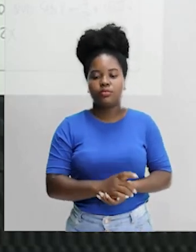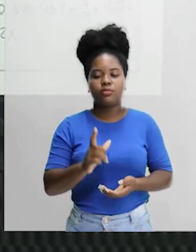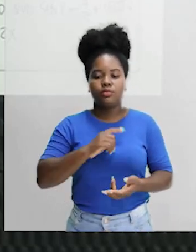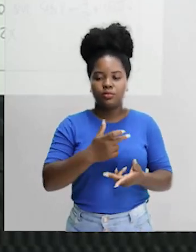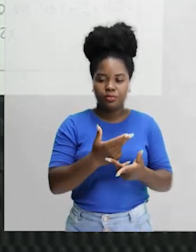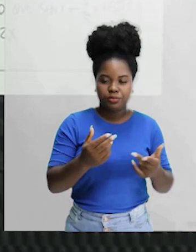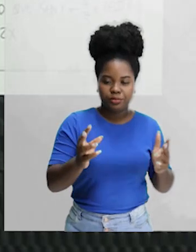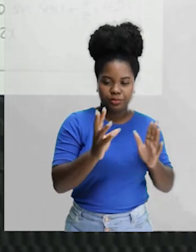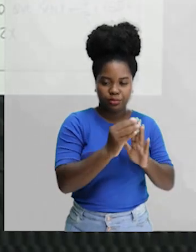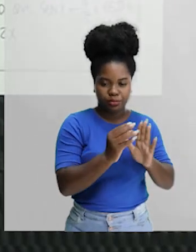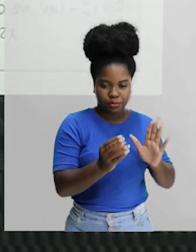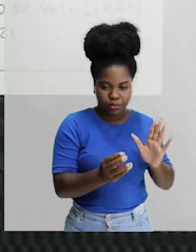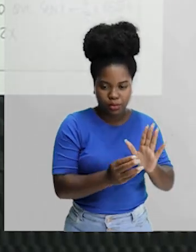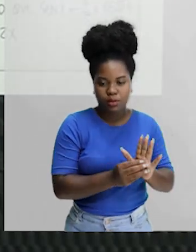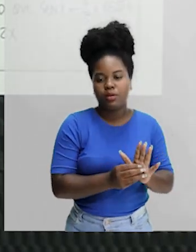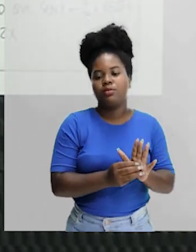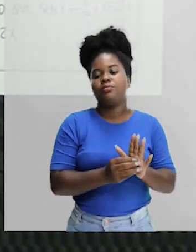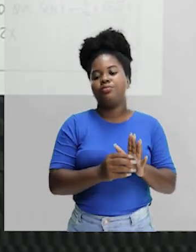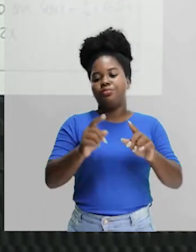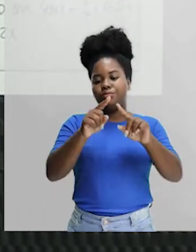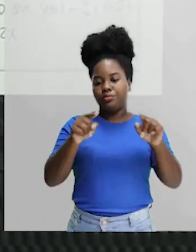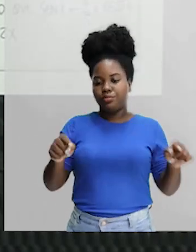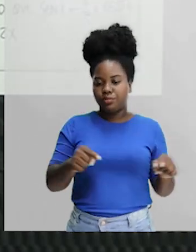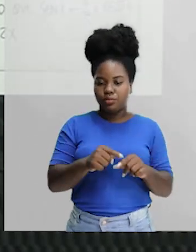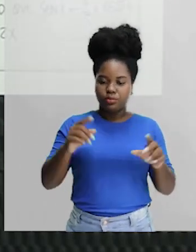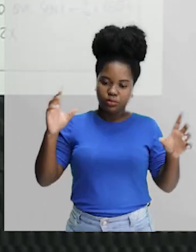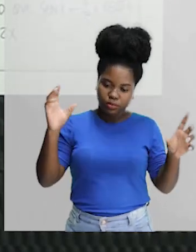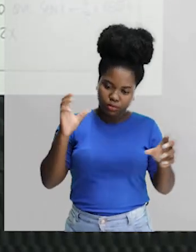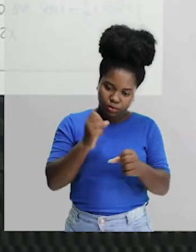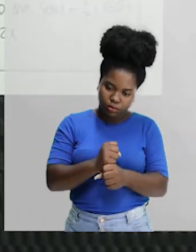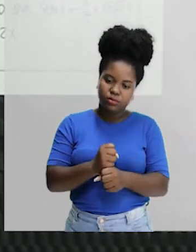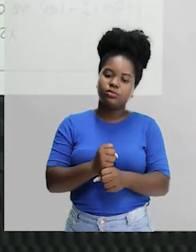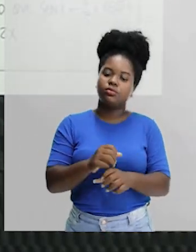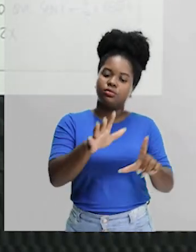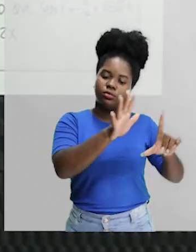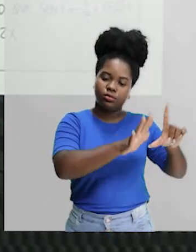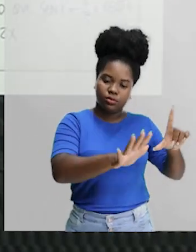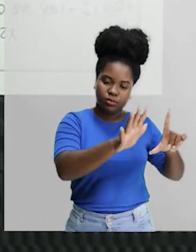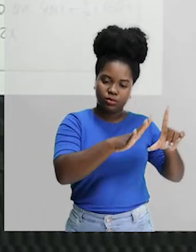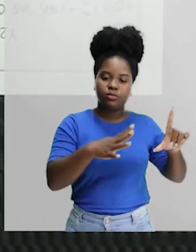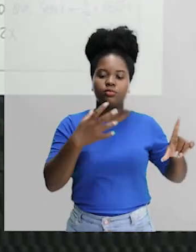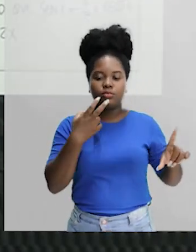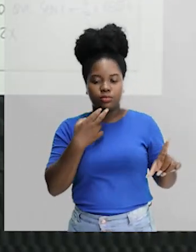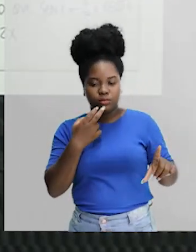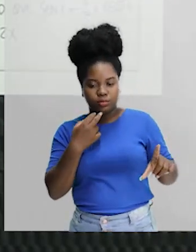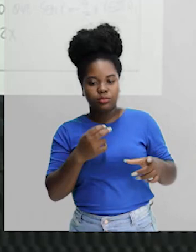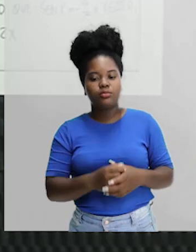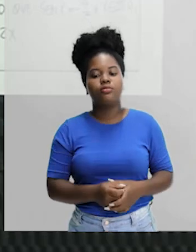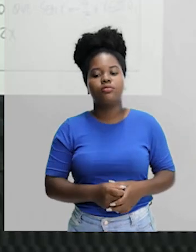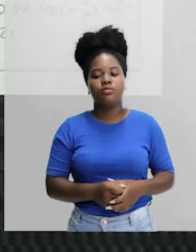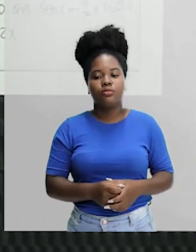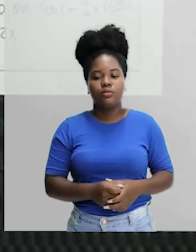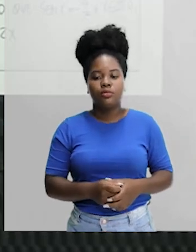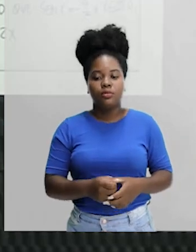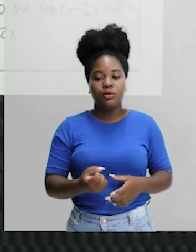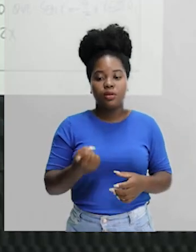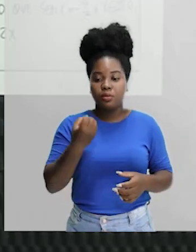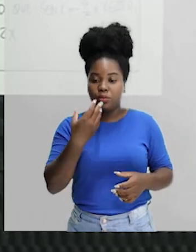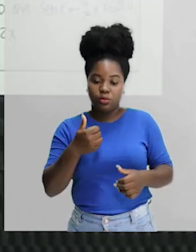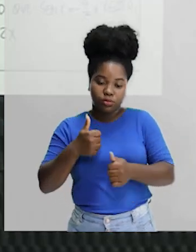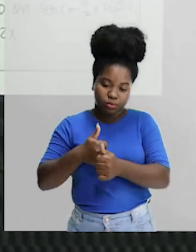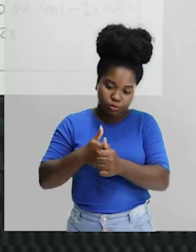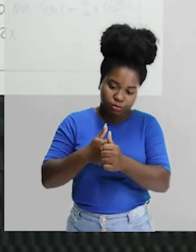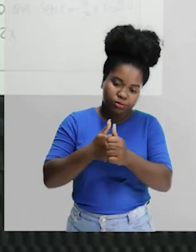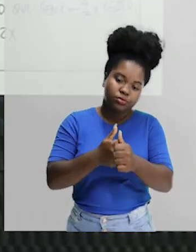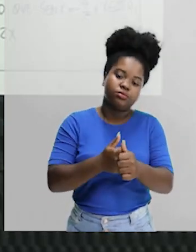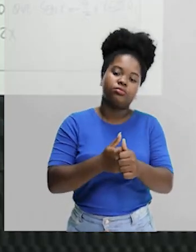bastante conteúdo de trigonometria para vocês lá na plataforma. Vão lá, assistam, acompanhem os vídeos para